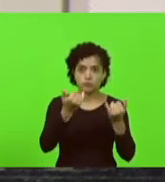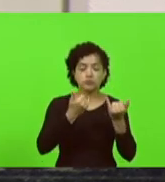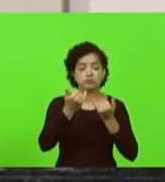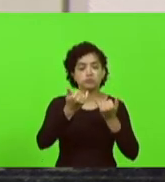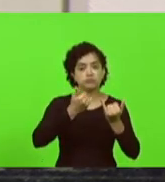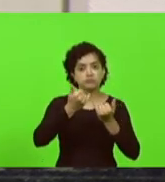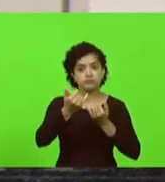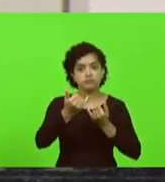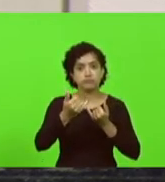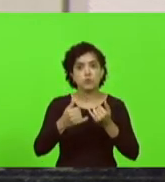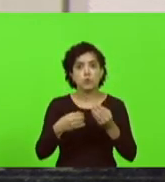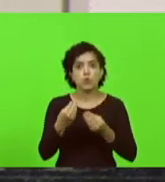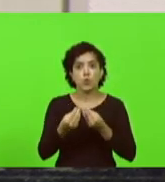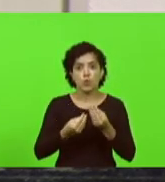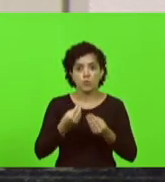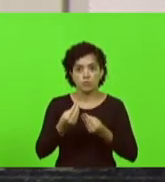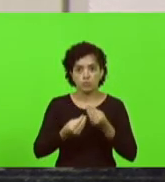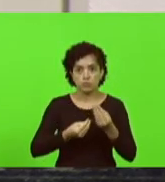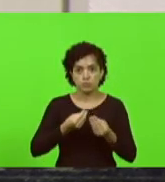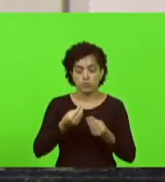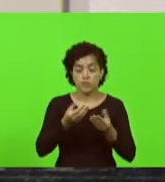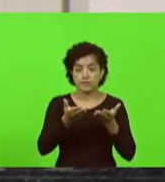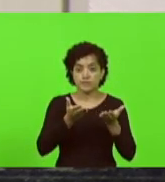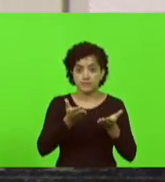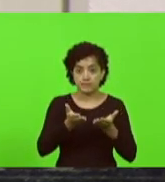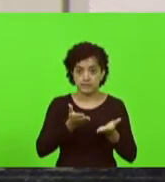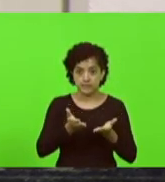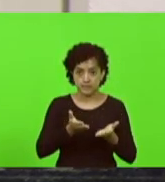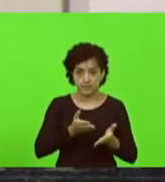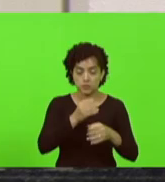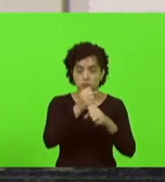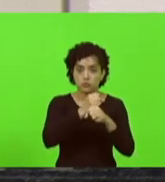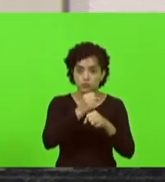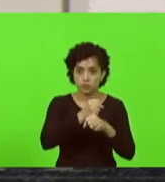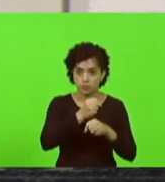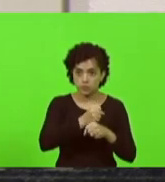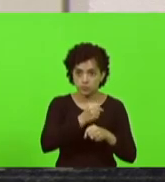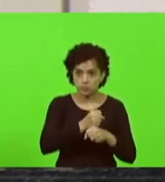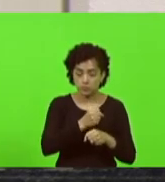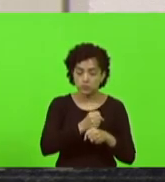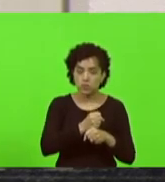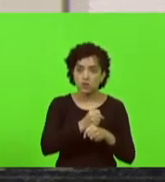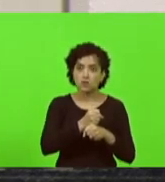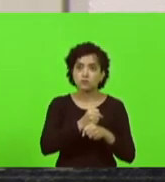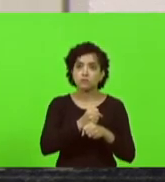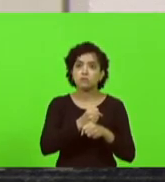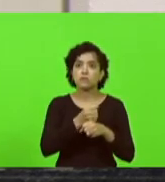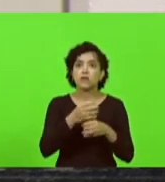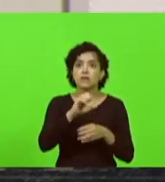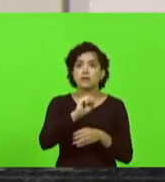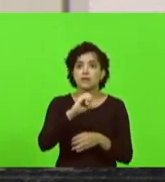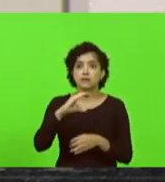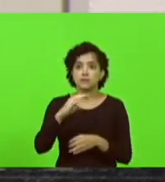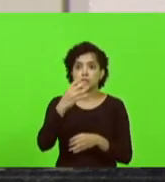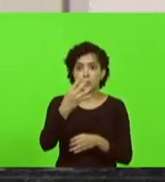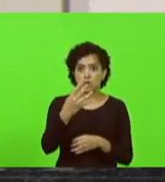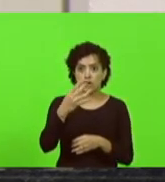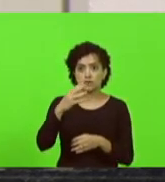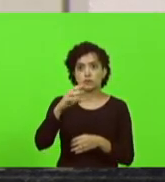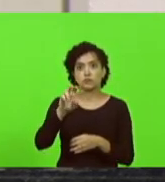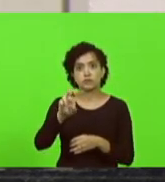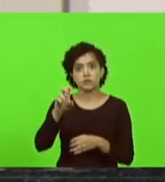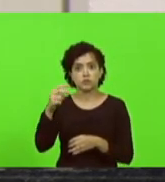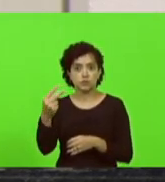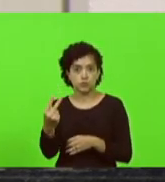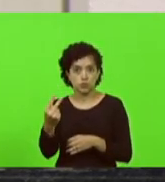acerca do andamento da licitação das obras que serão realizadas à SC 452,